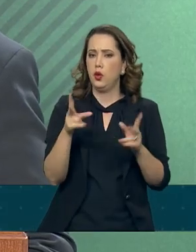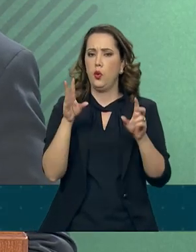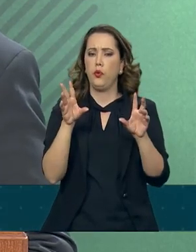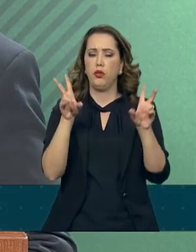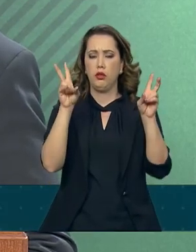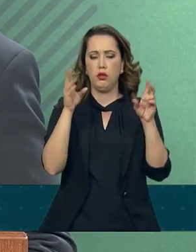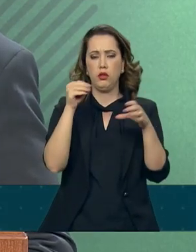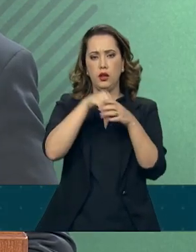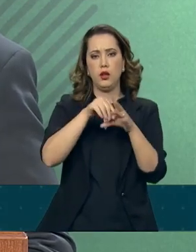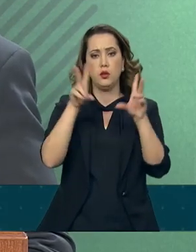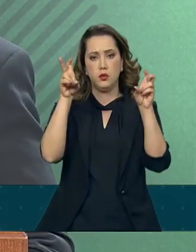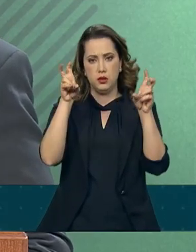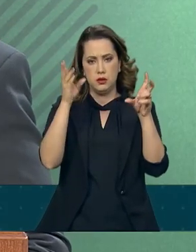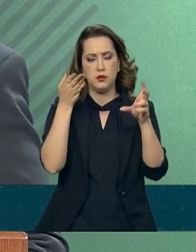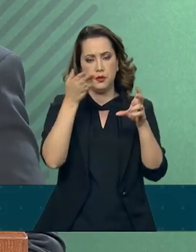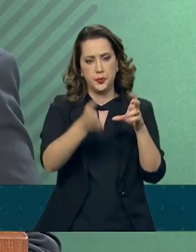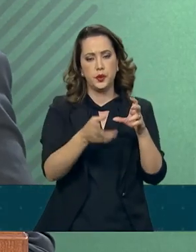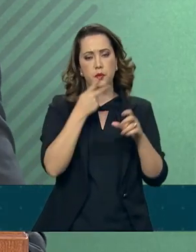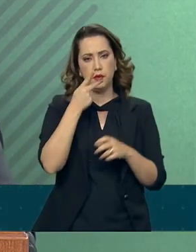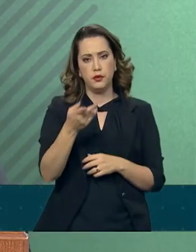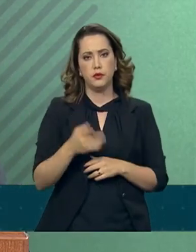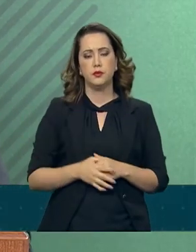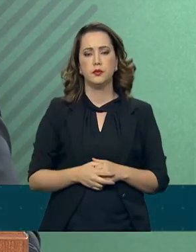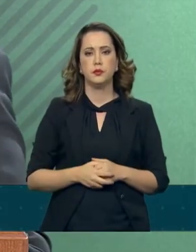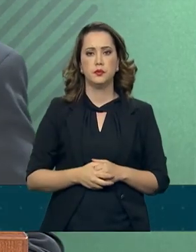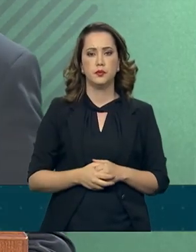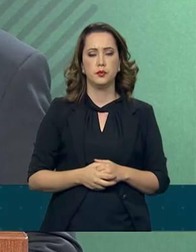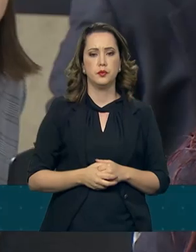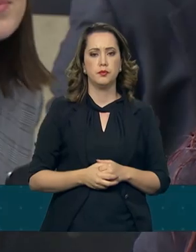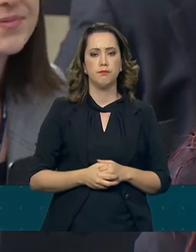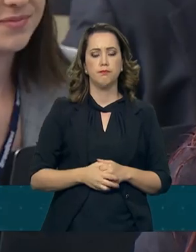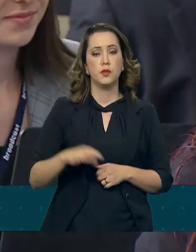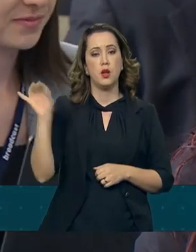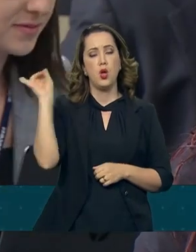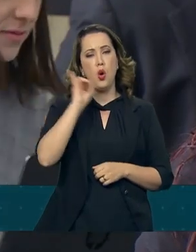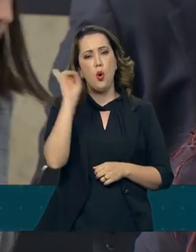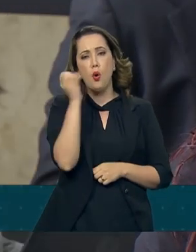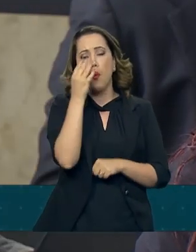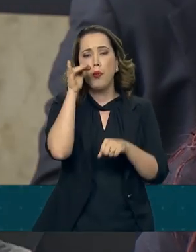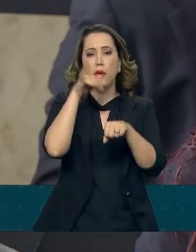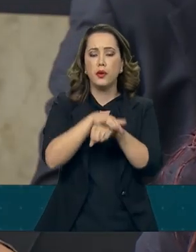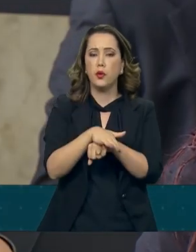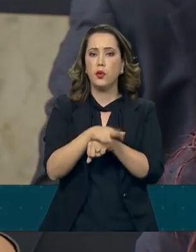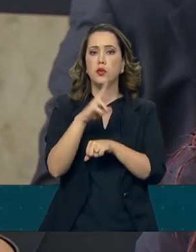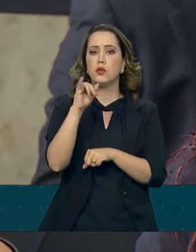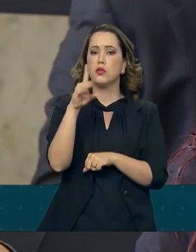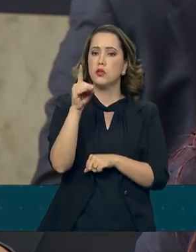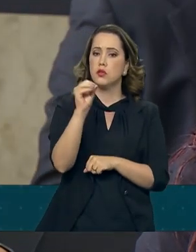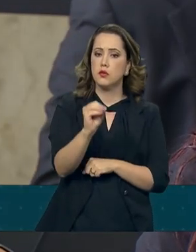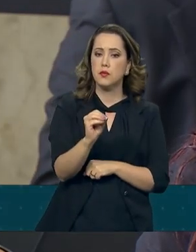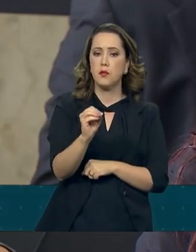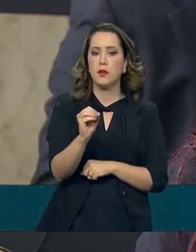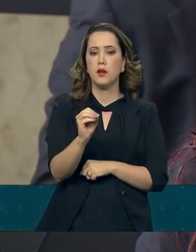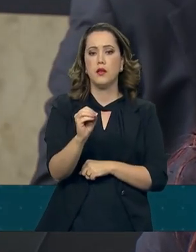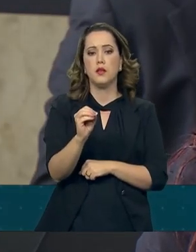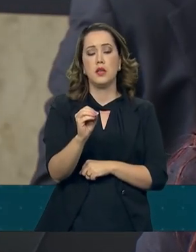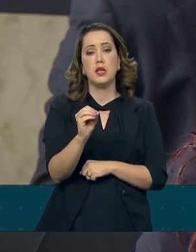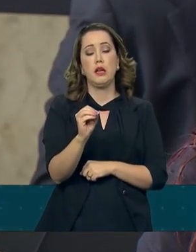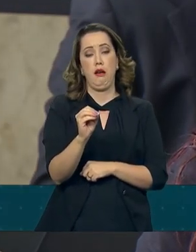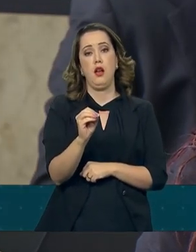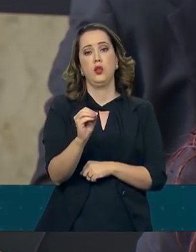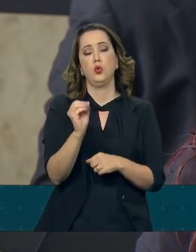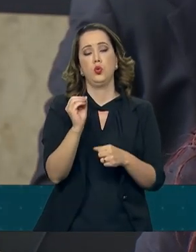alavancado a vocês a vossa é boa noite ricardo della coletta da folha de são